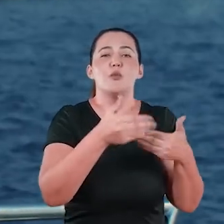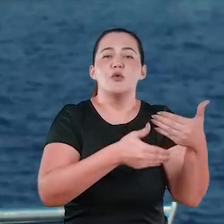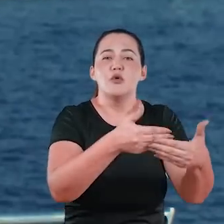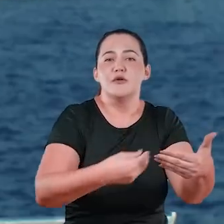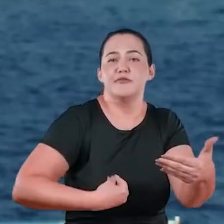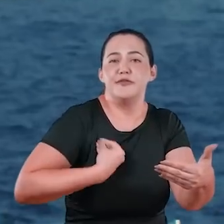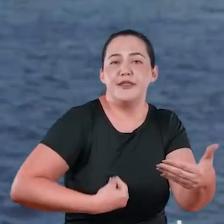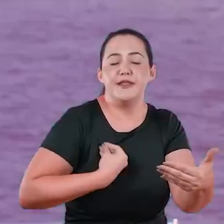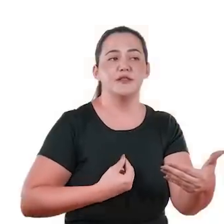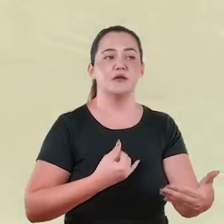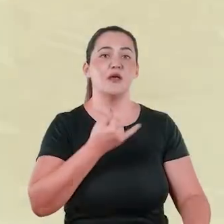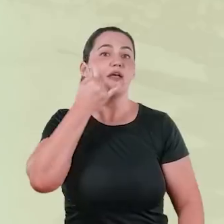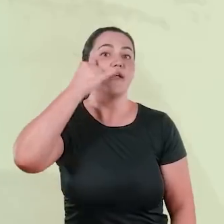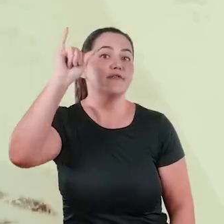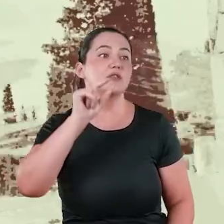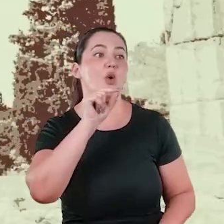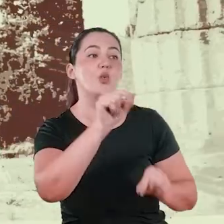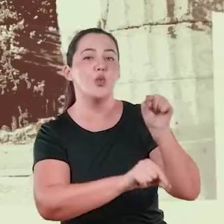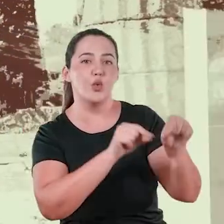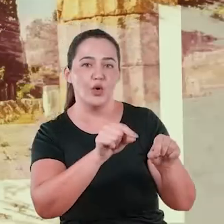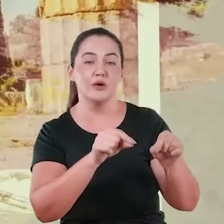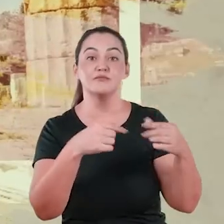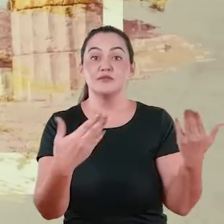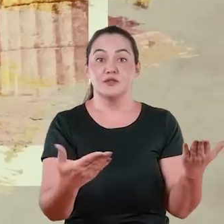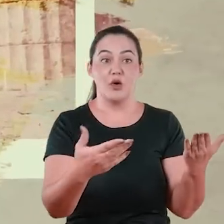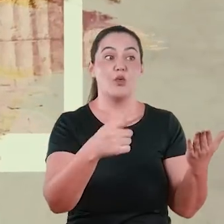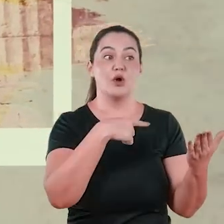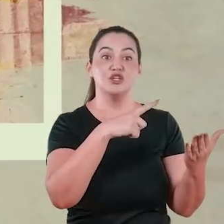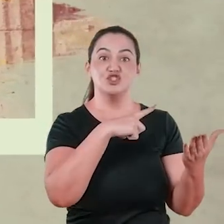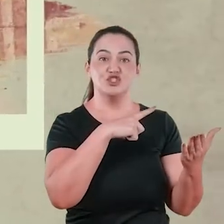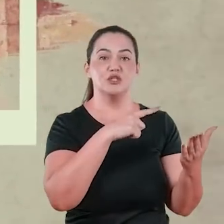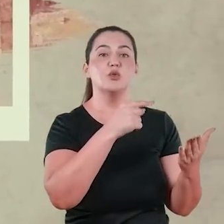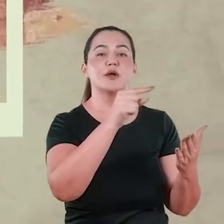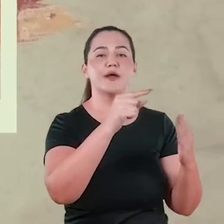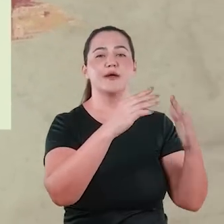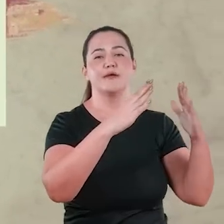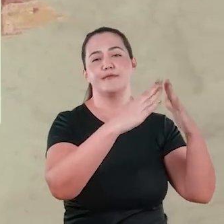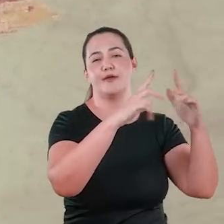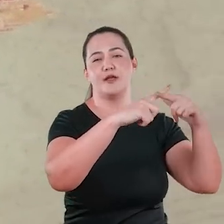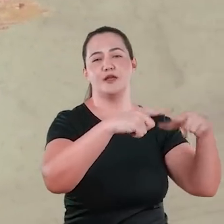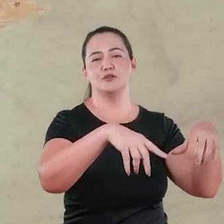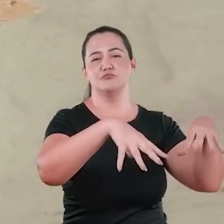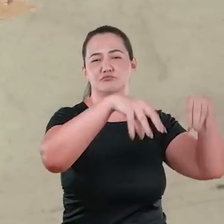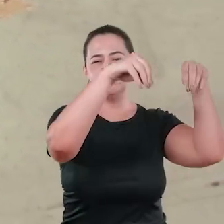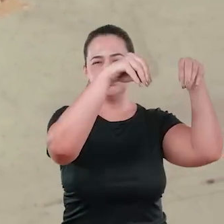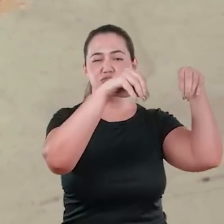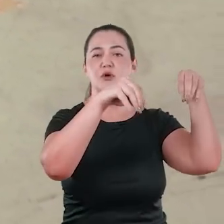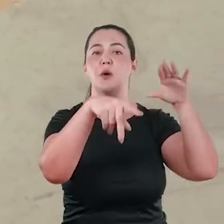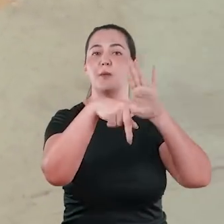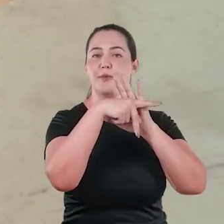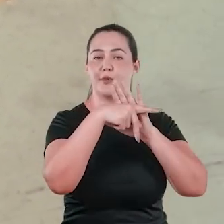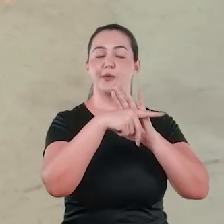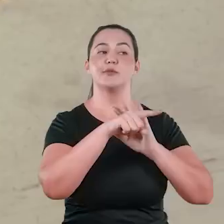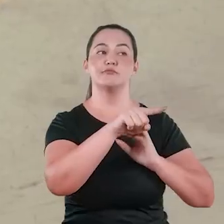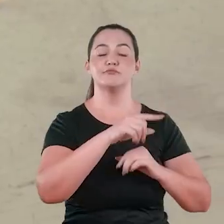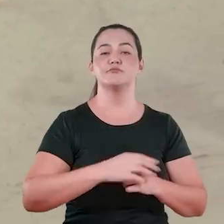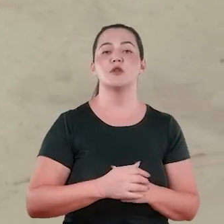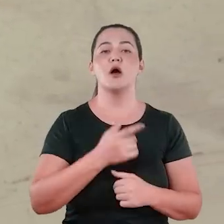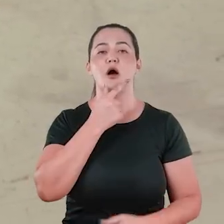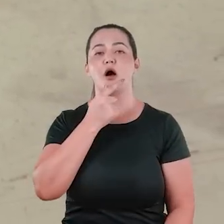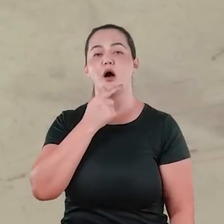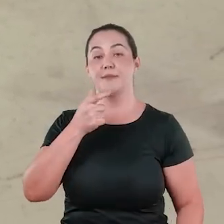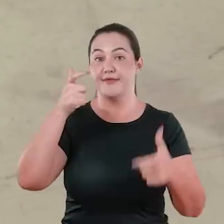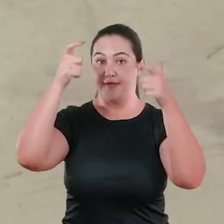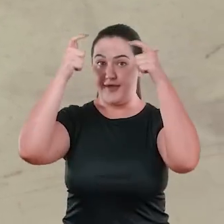as precauções. E esse oráculo também tinha um templo em homenagem a Apolo. Então, o rei